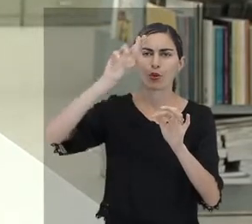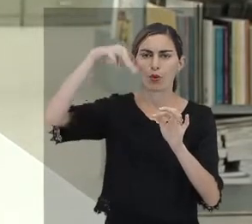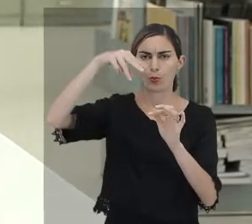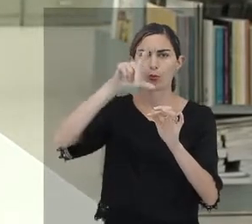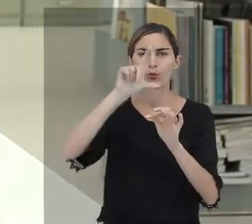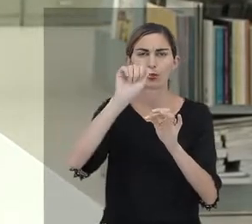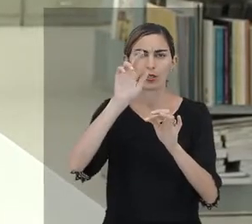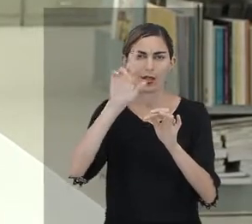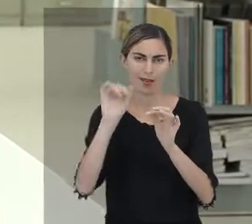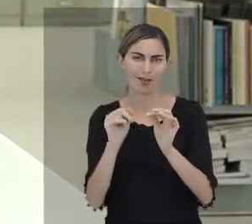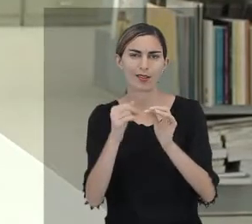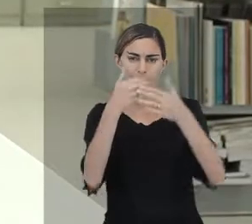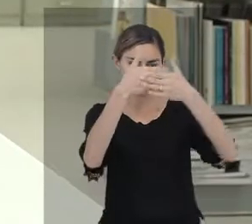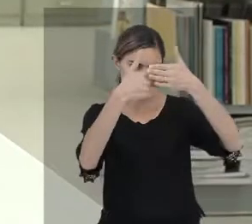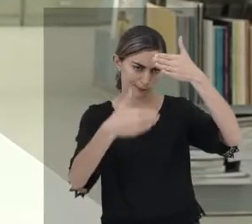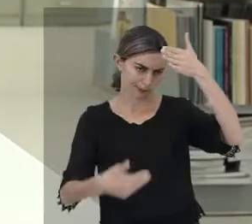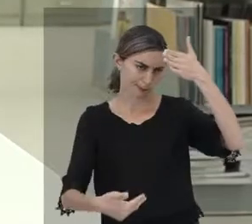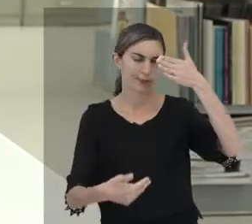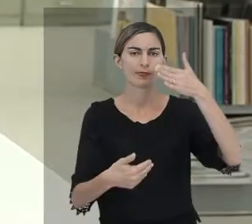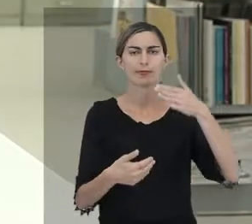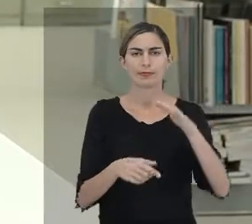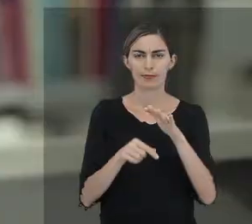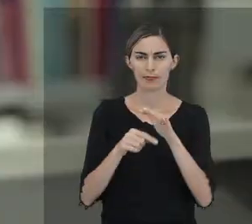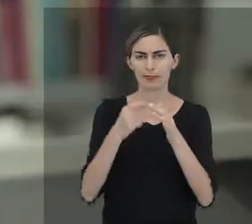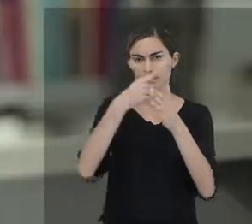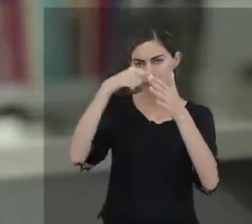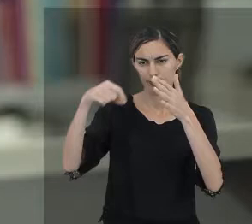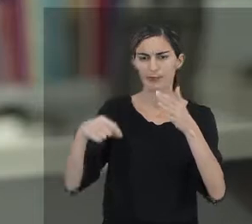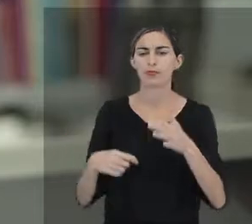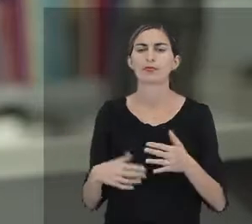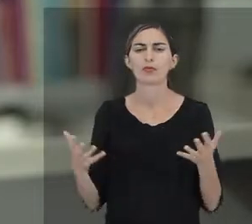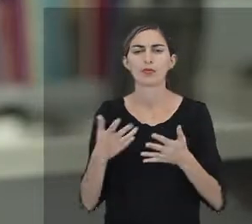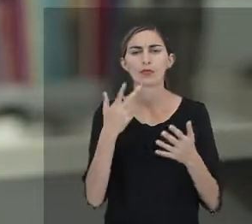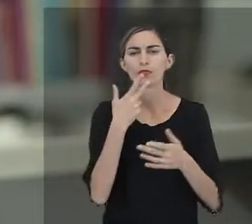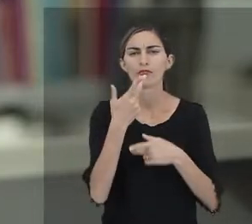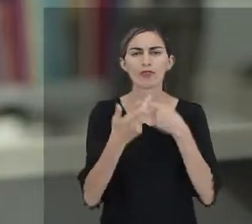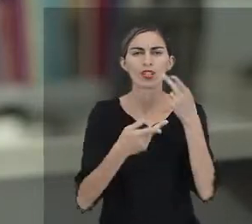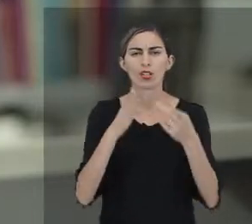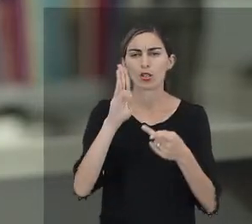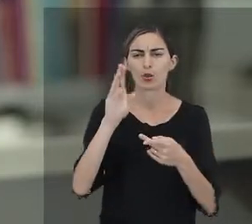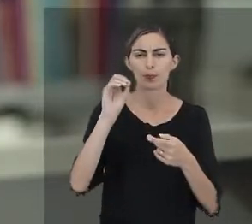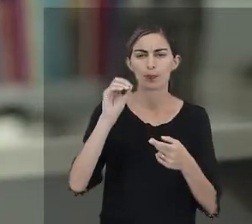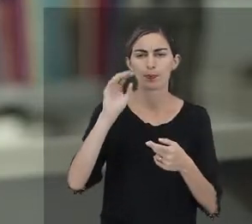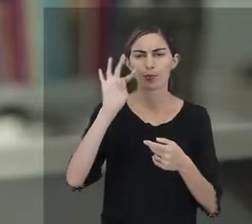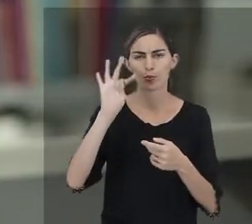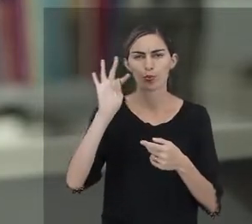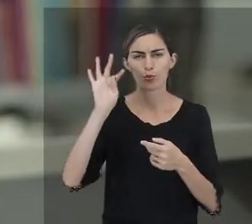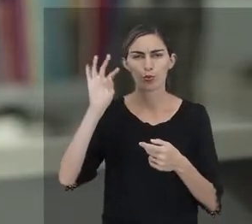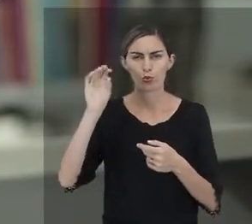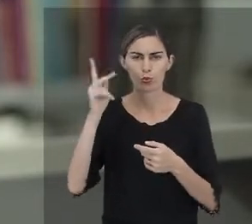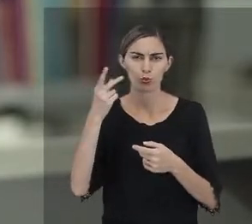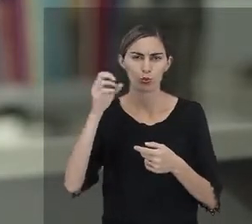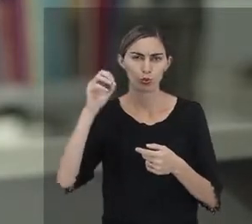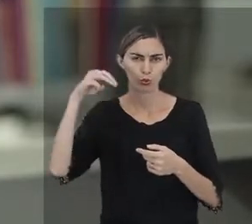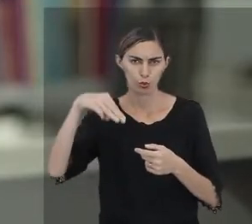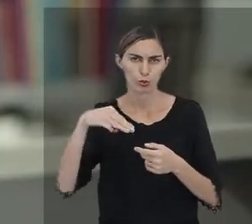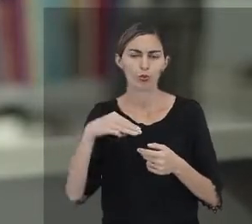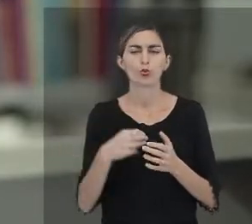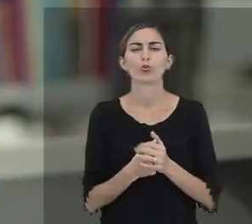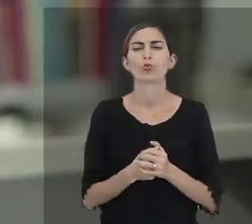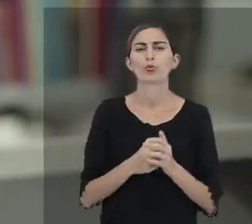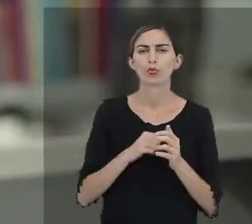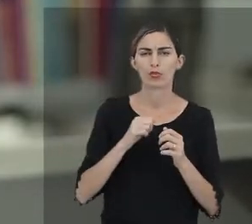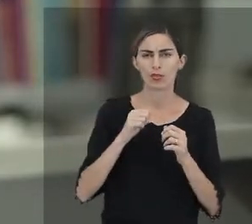o campo de login. Agora a gente vai falar sobre o button e o Image Button. Como o próprio nome já